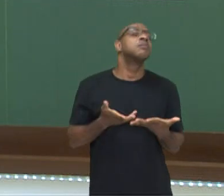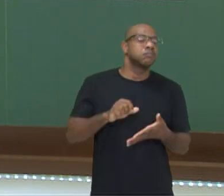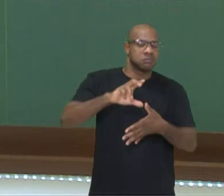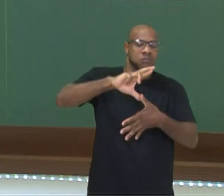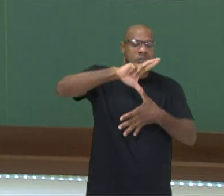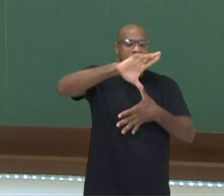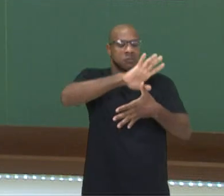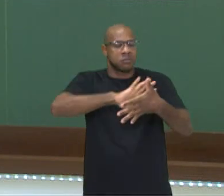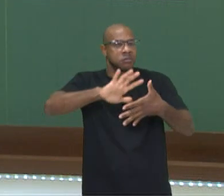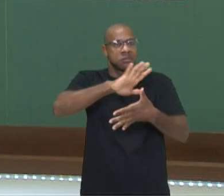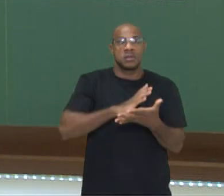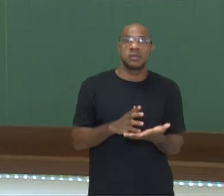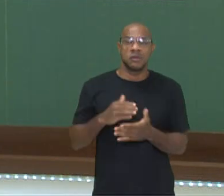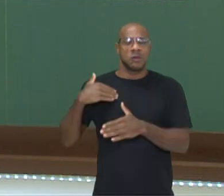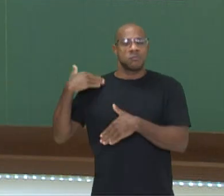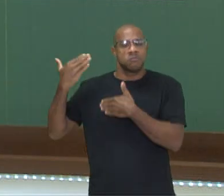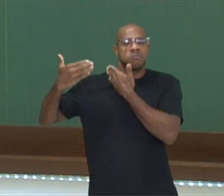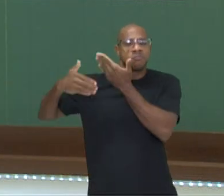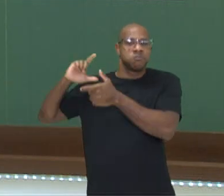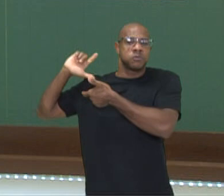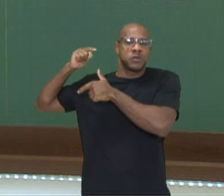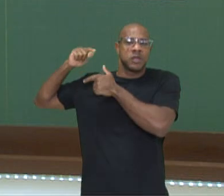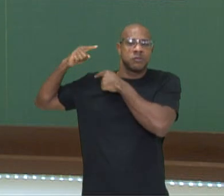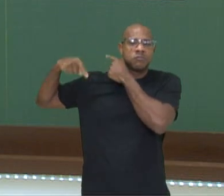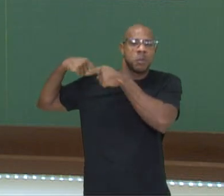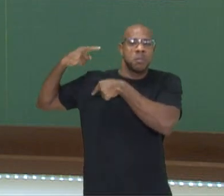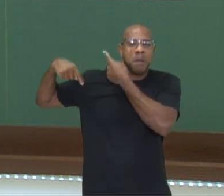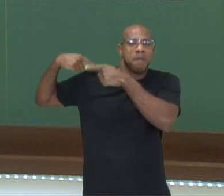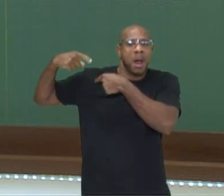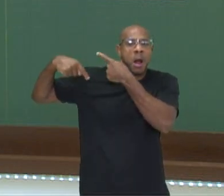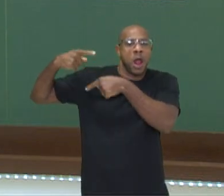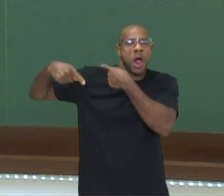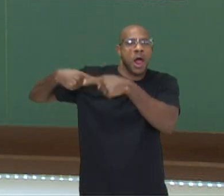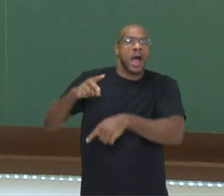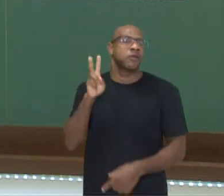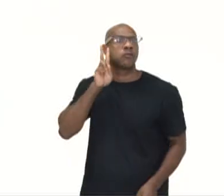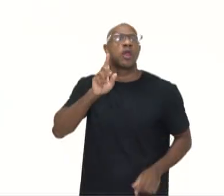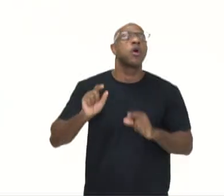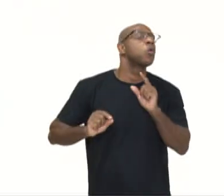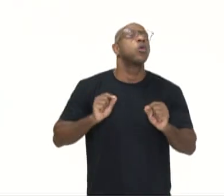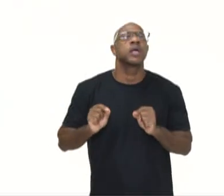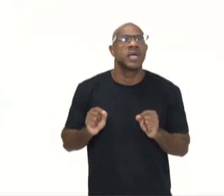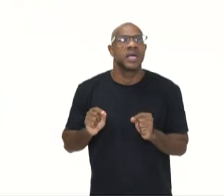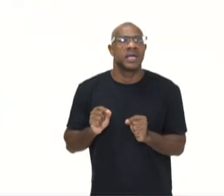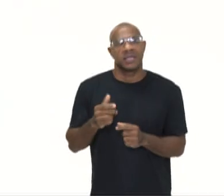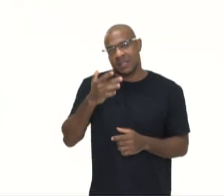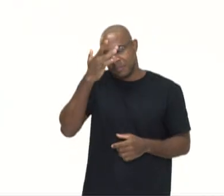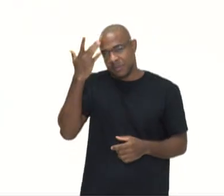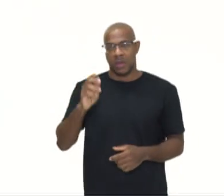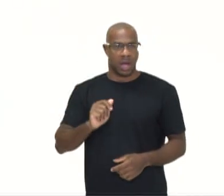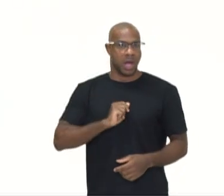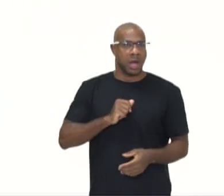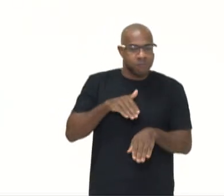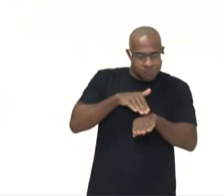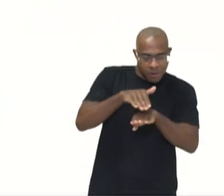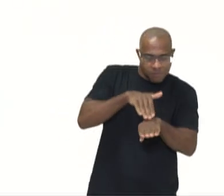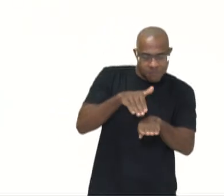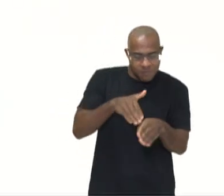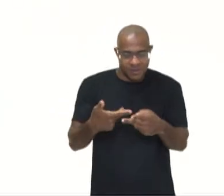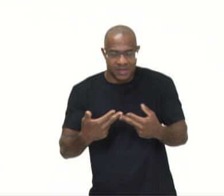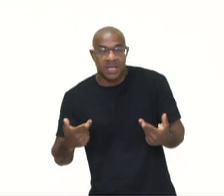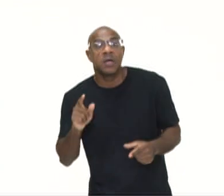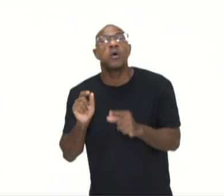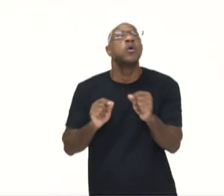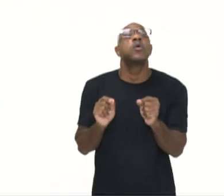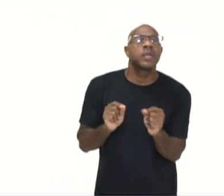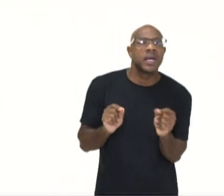foi passando de geração a geração, a história de que arqueólogos presumiam que